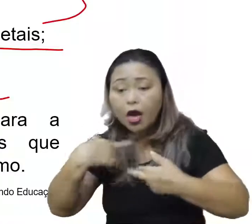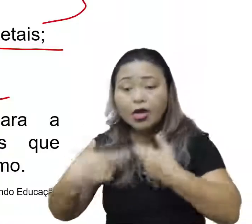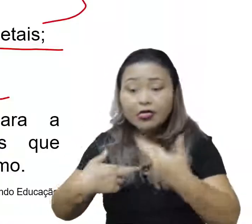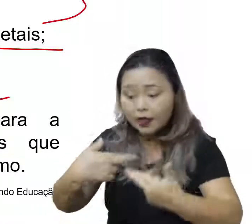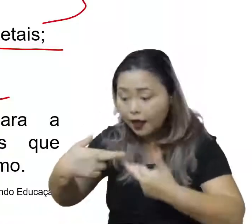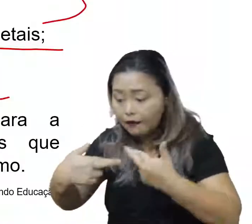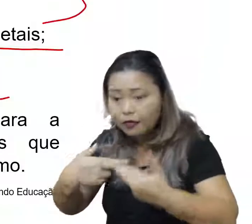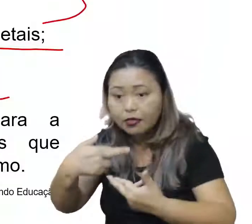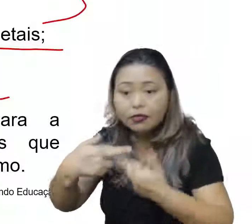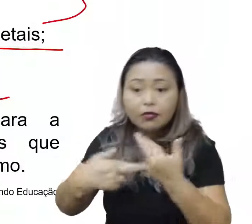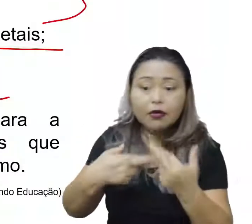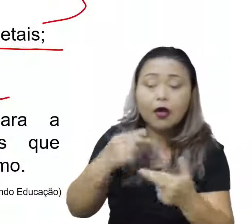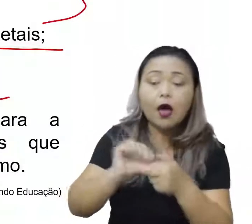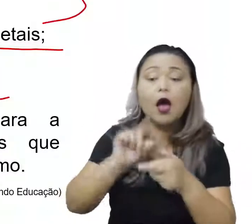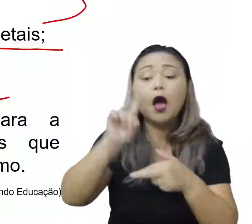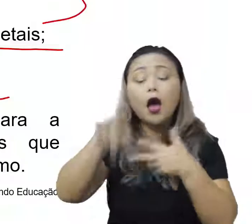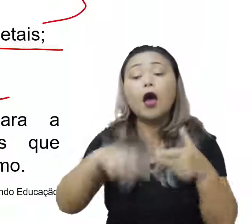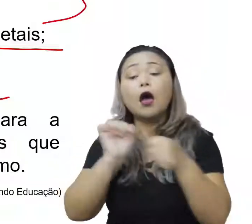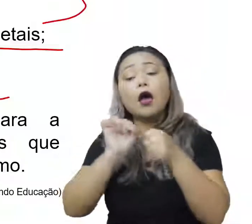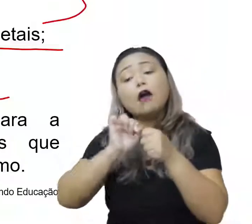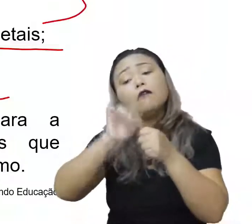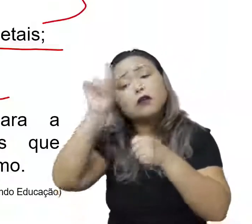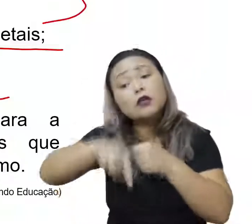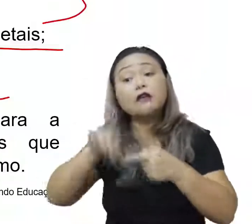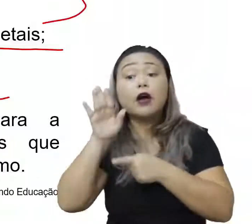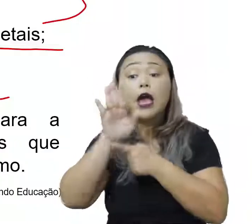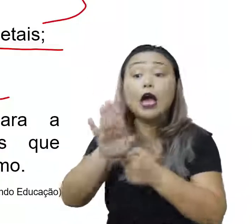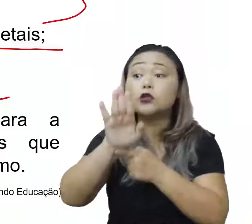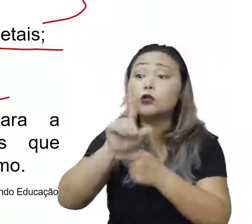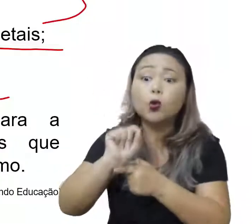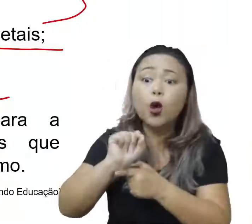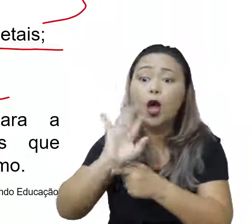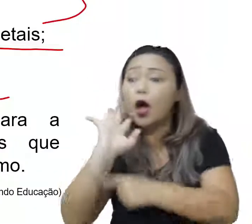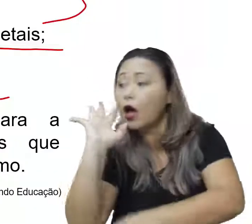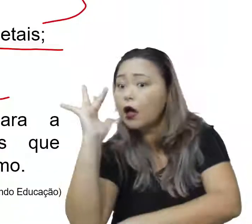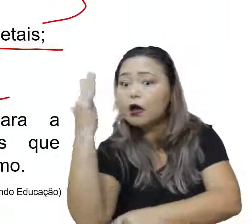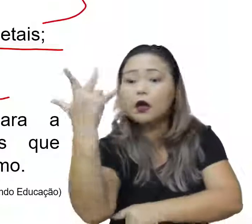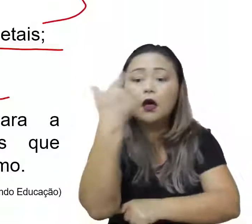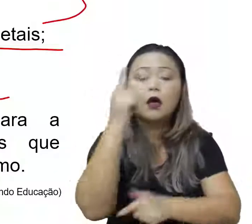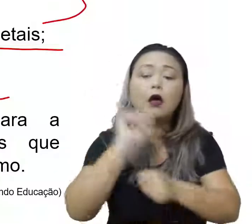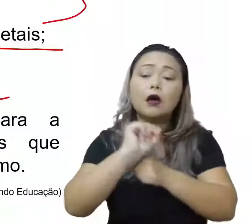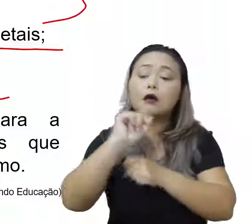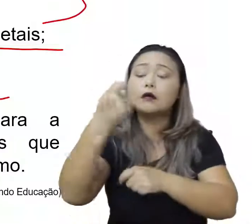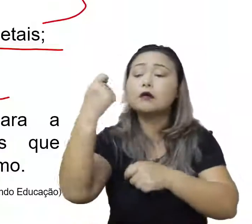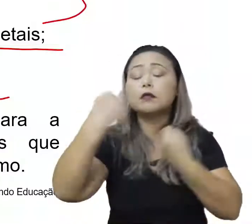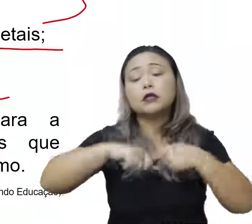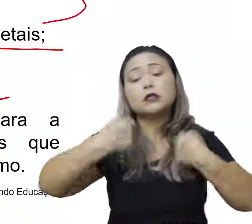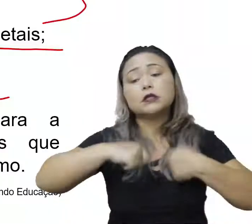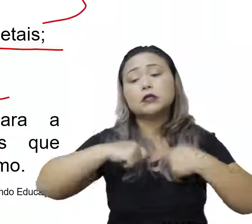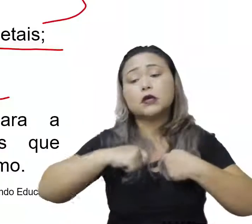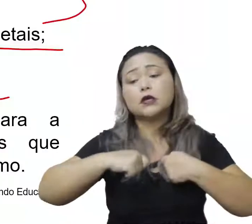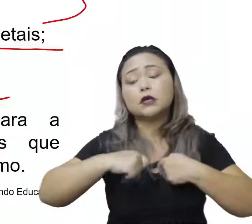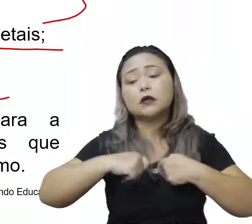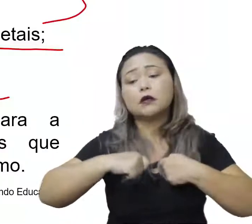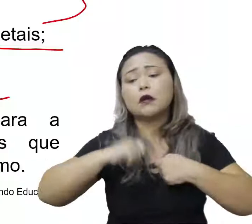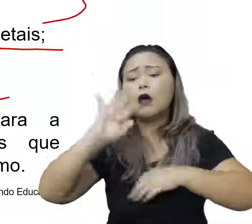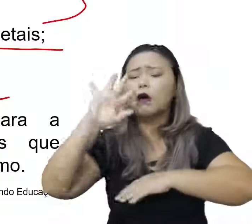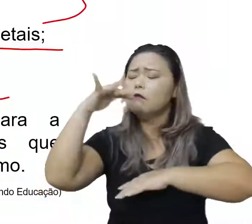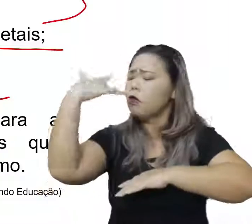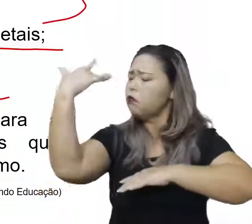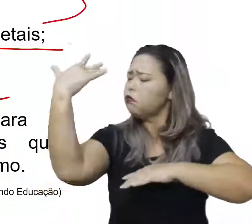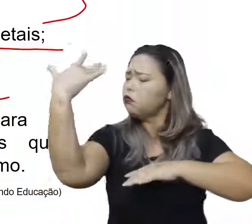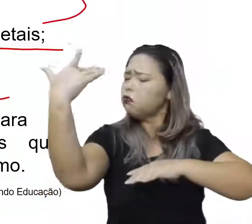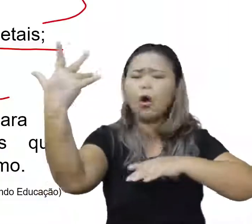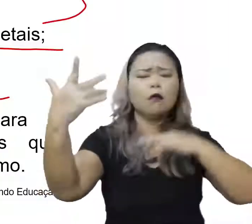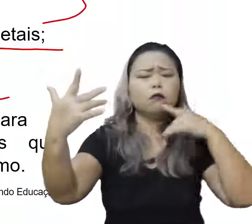estar absurdamente ajudando a natureza a não precisar, por exemplo, devastar a